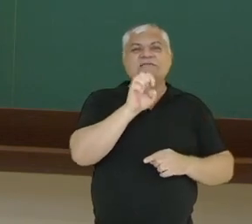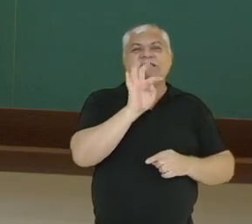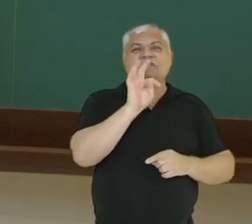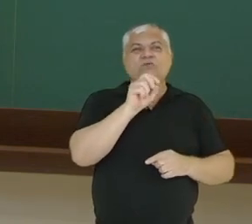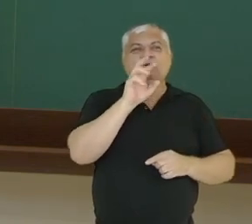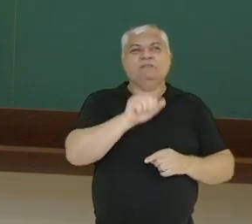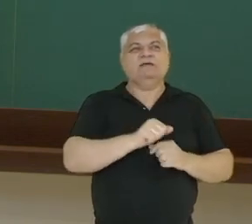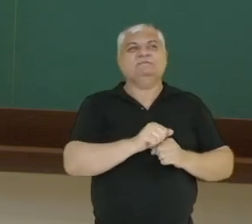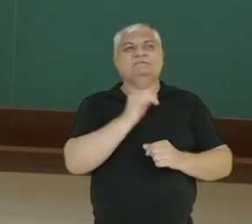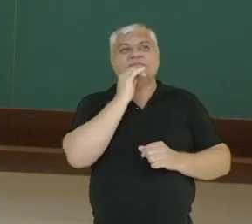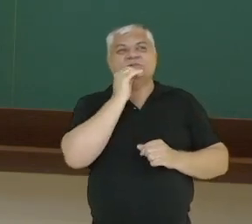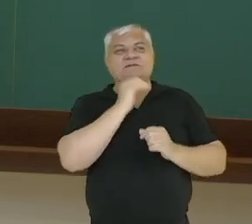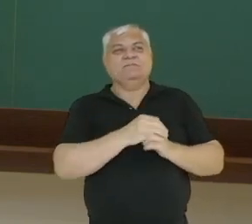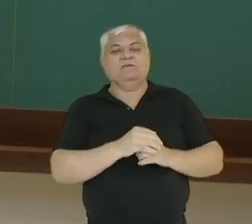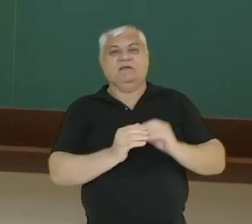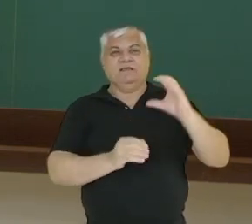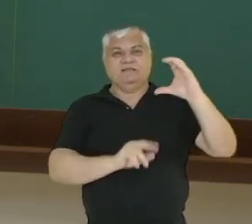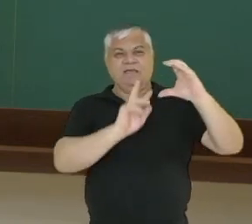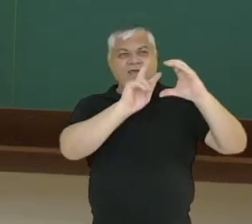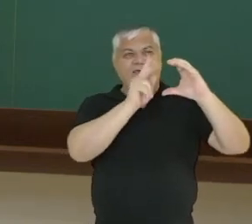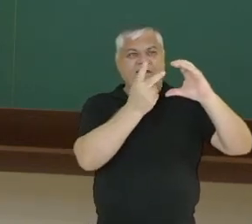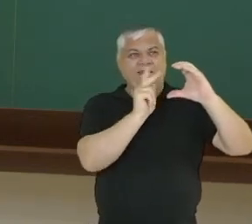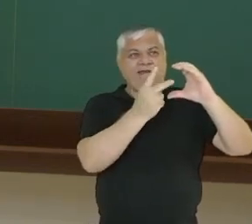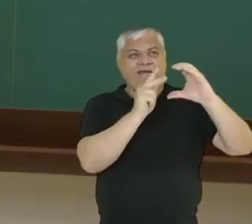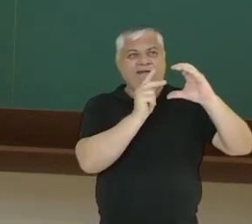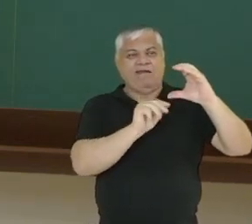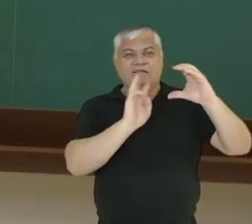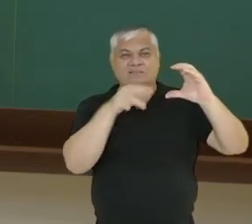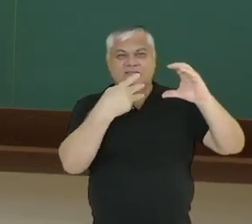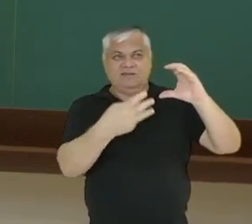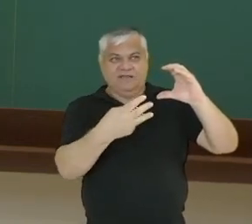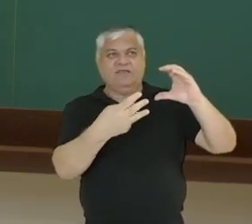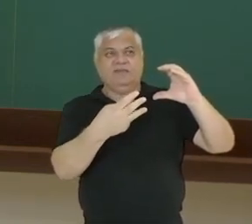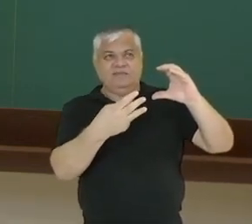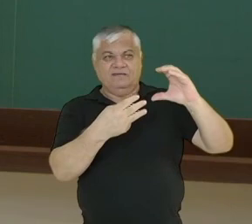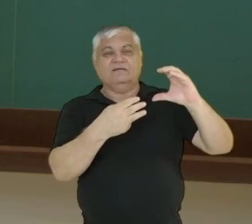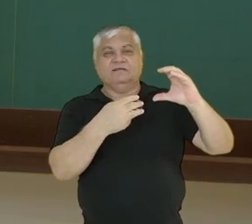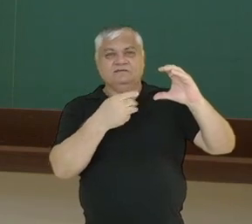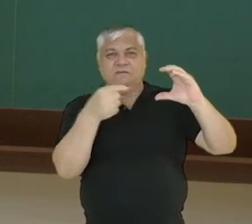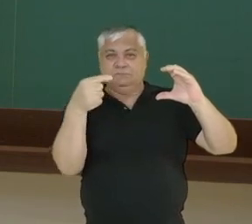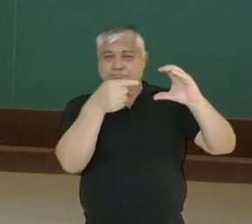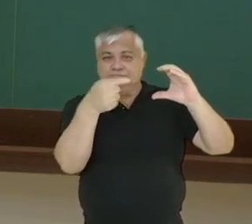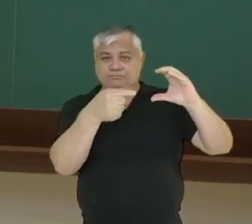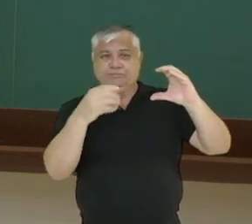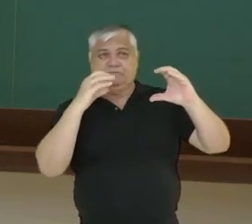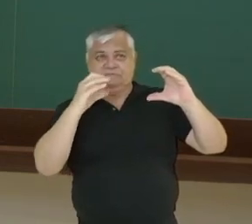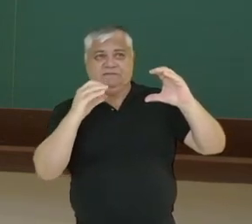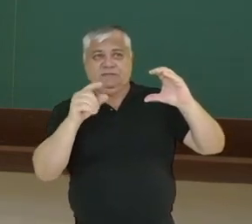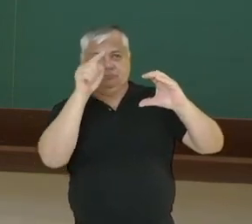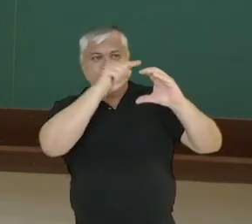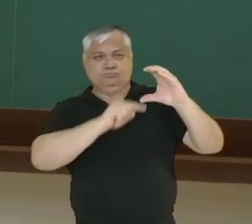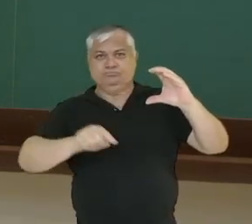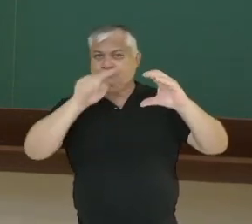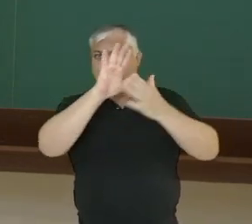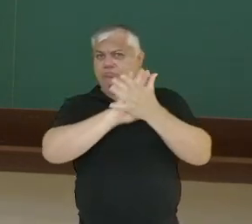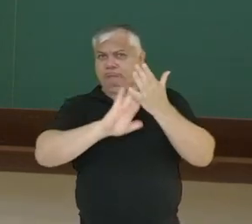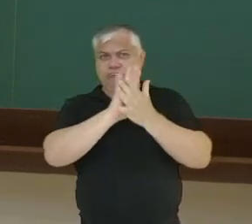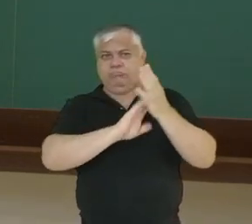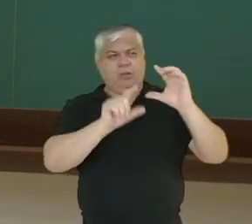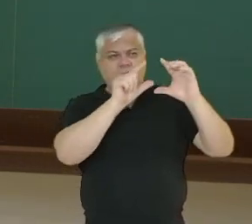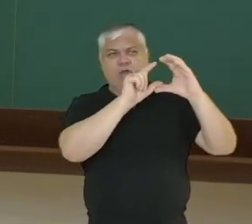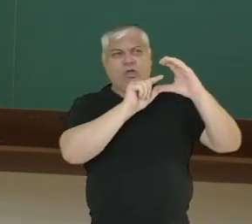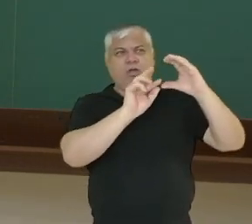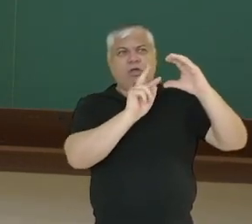A sua cadeia aberta, a sua cadeia carbônica é aberta, observe, não forma um ciclo, cadeia